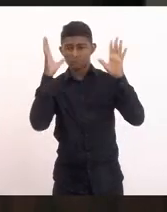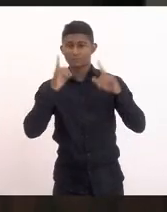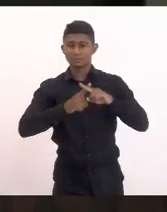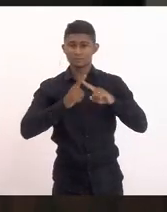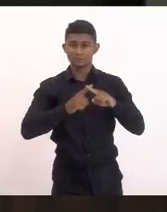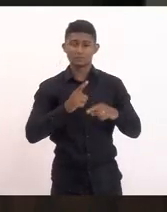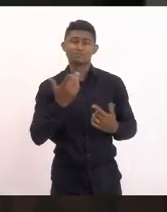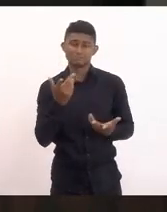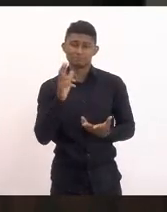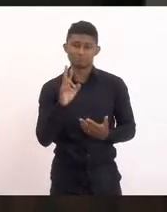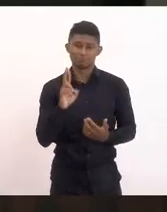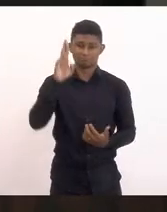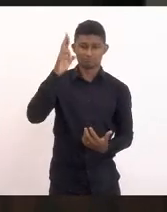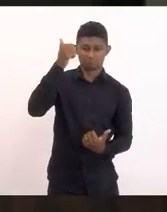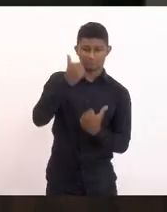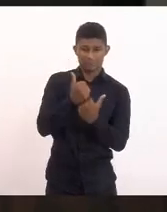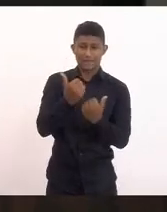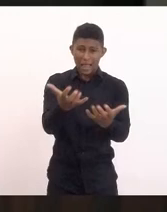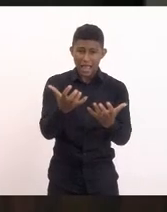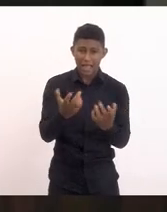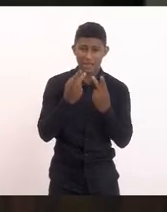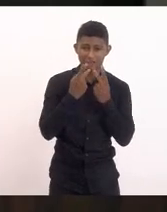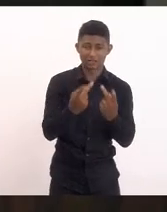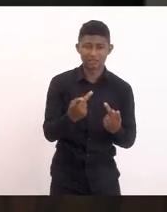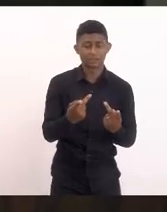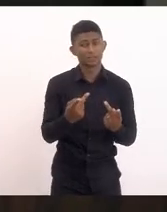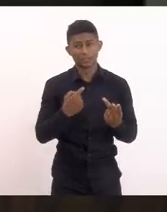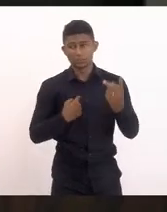já querendo falar. Eu não acordei com ele, presidente.